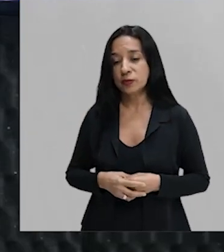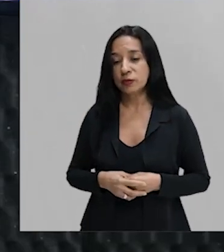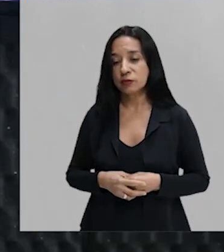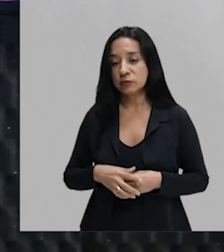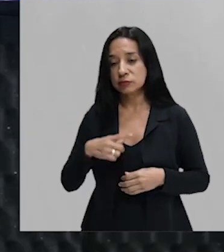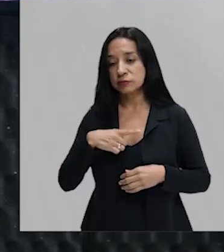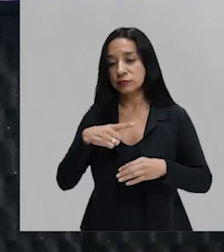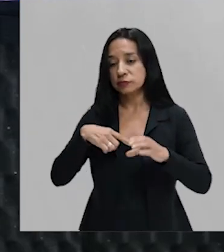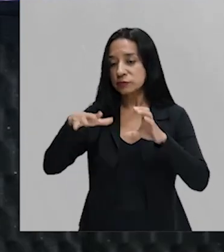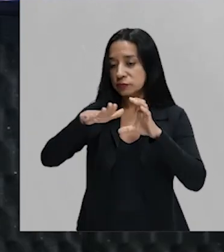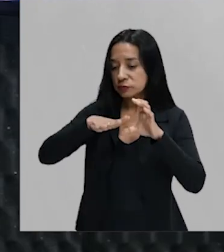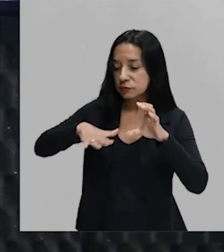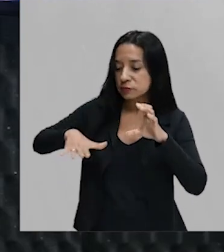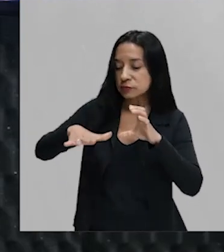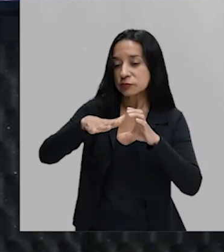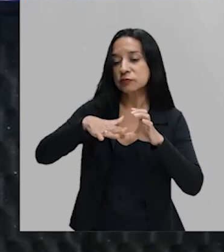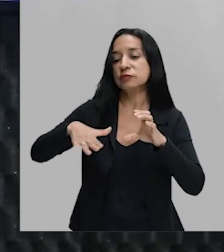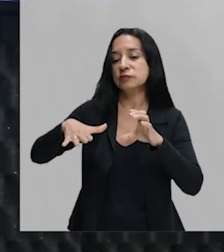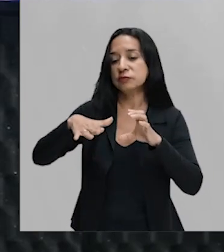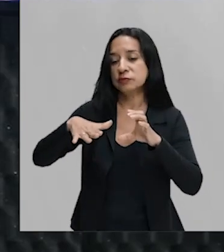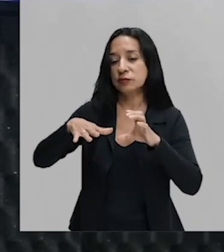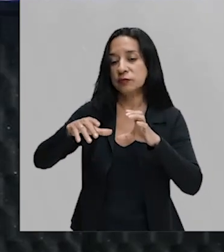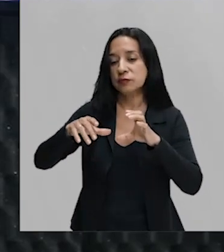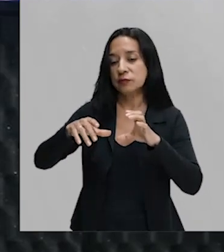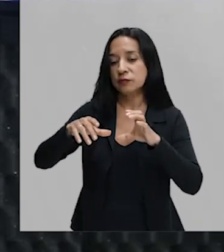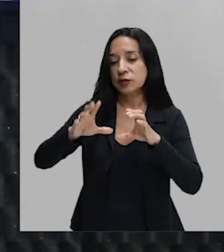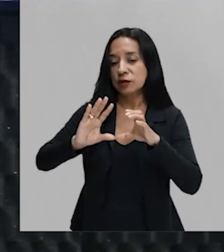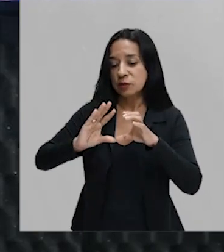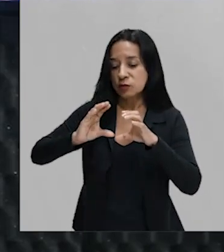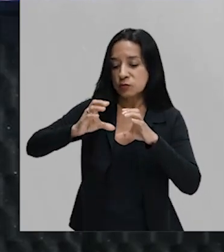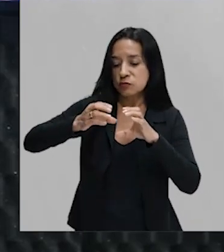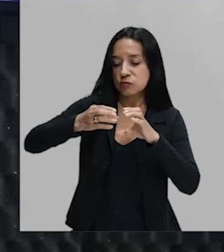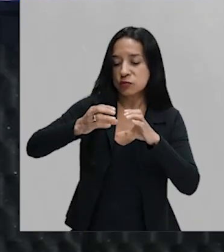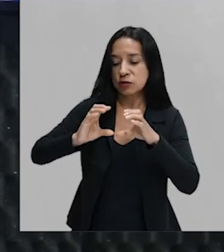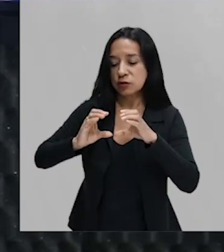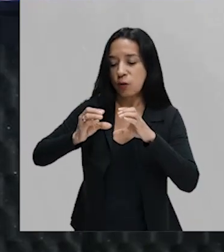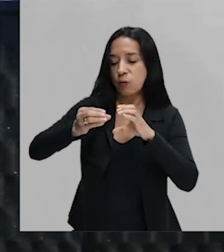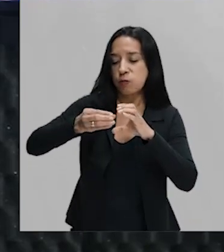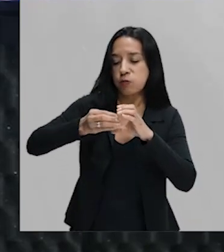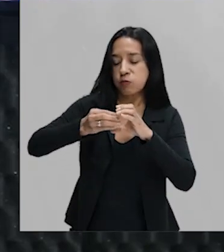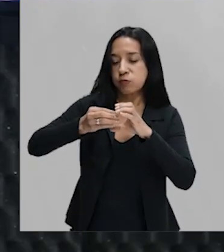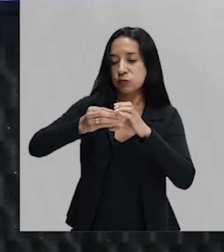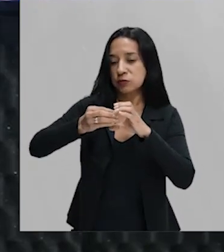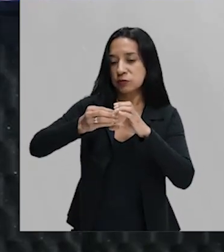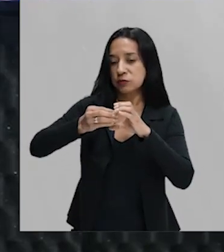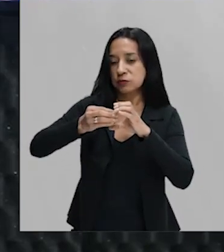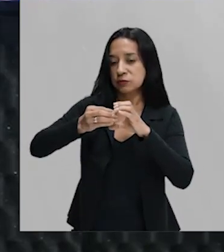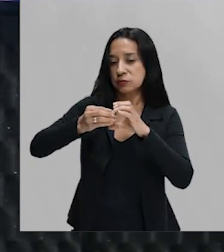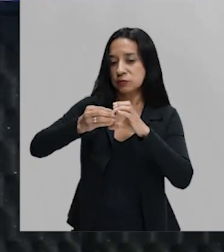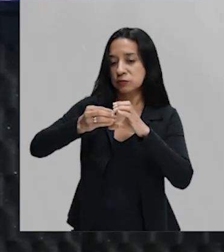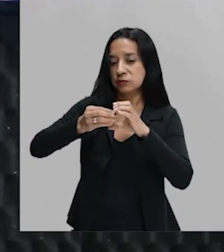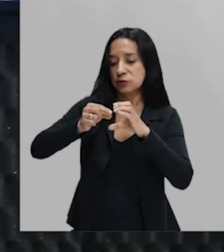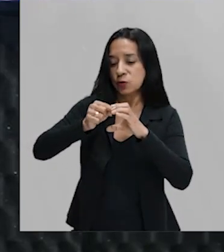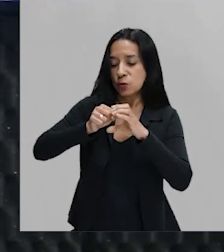região dessa proteína que vai se encaixar perfeitamente com os